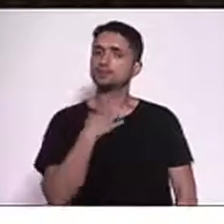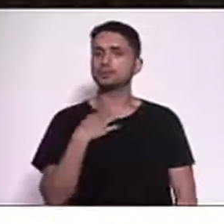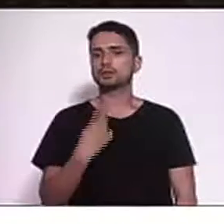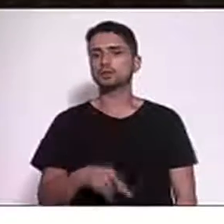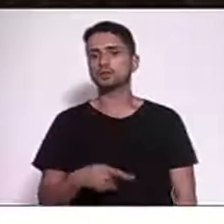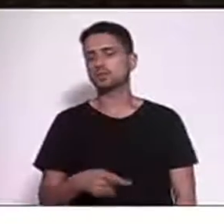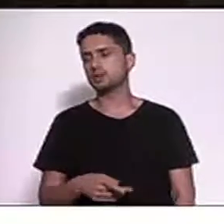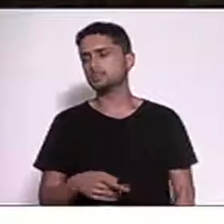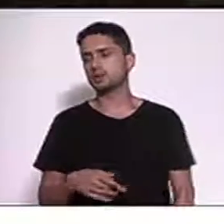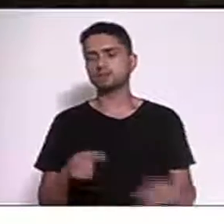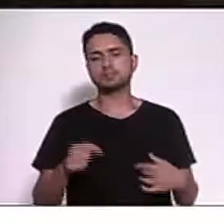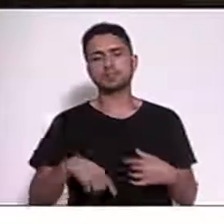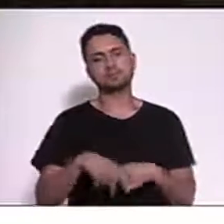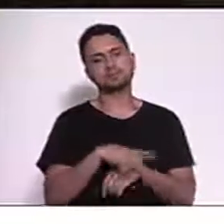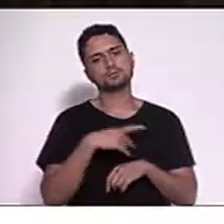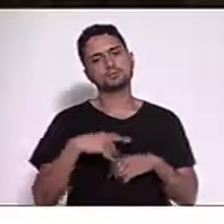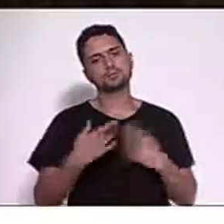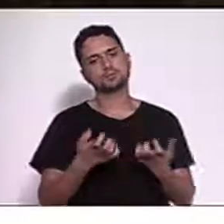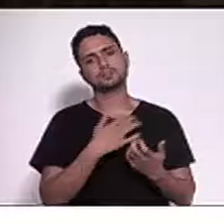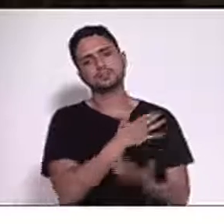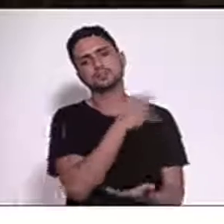ditadura. É isso que se quer.